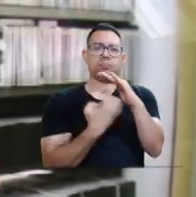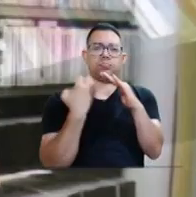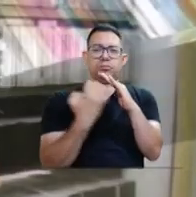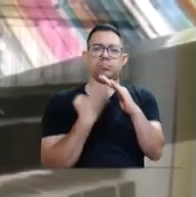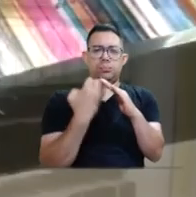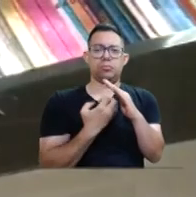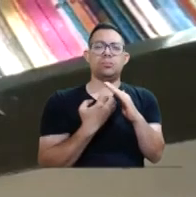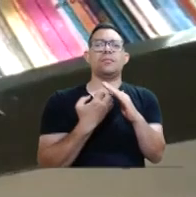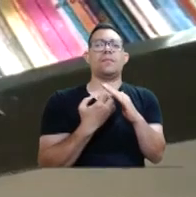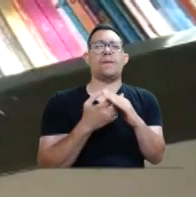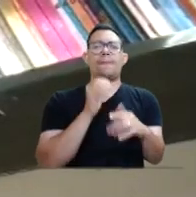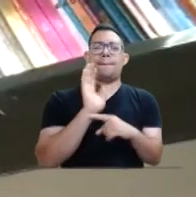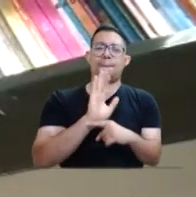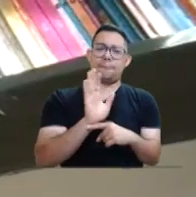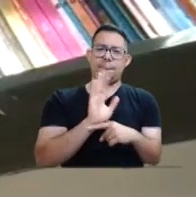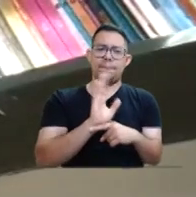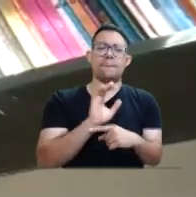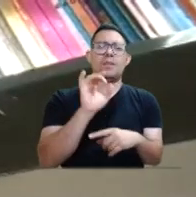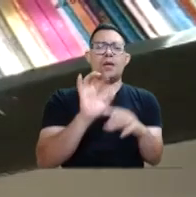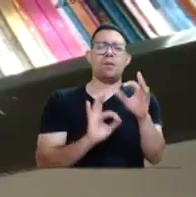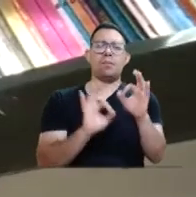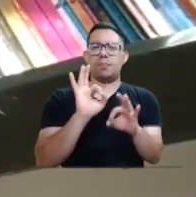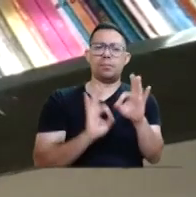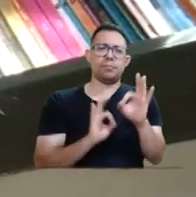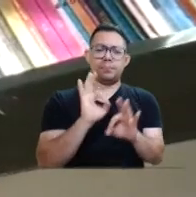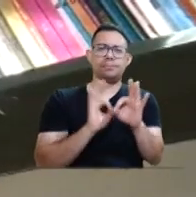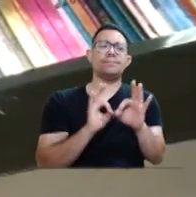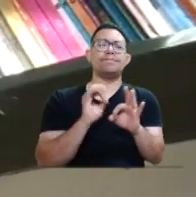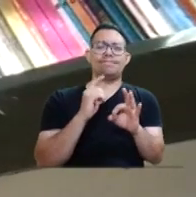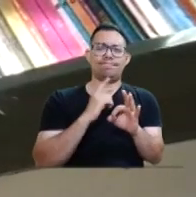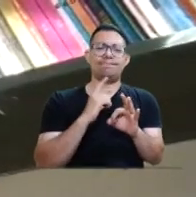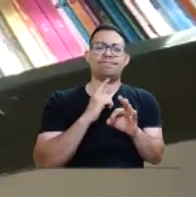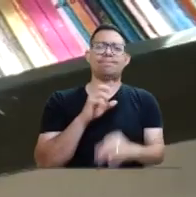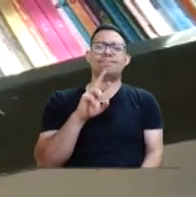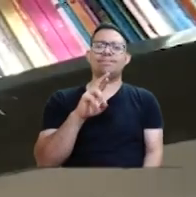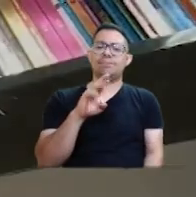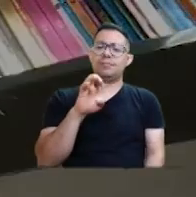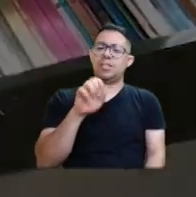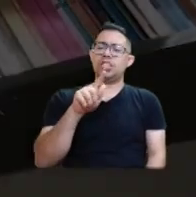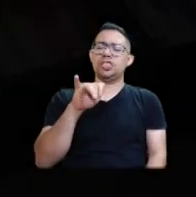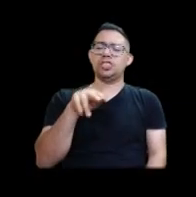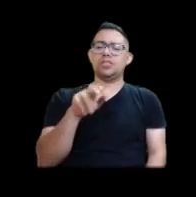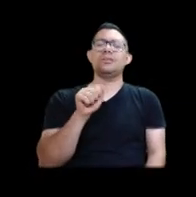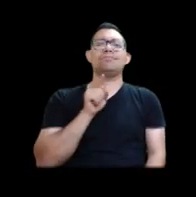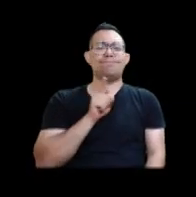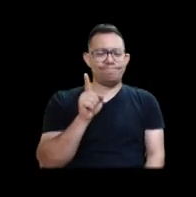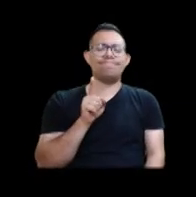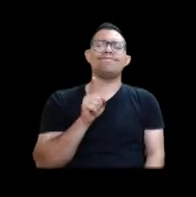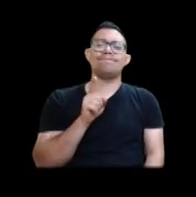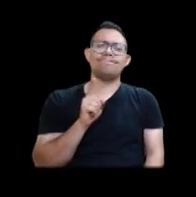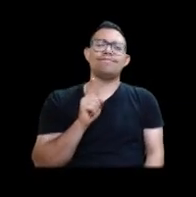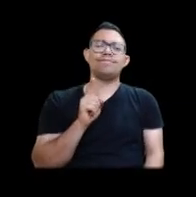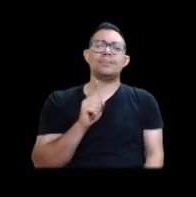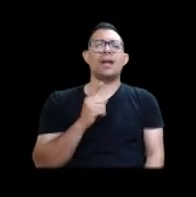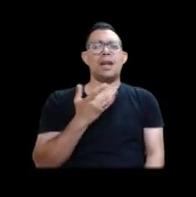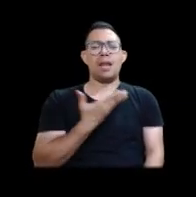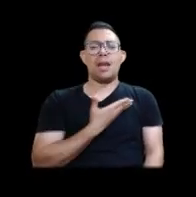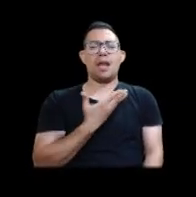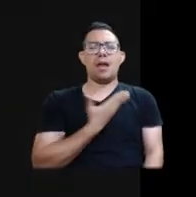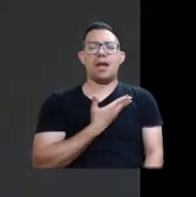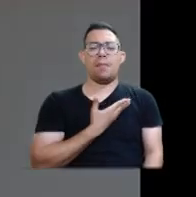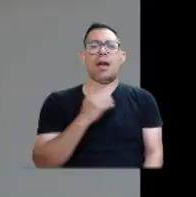por trás de uma empresa, por trás de uma videolocadora, por trás de um projeto. Existia então a Regina. A Regina se tornou ao